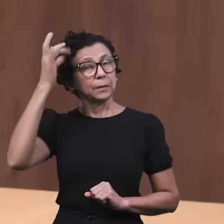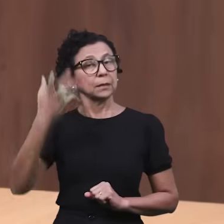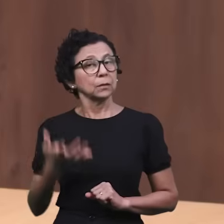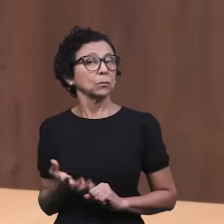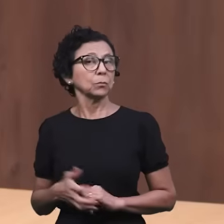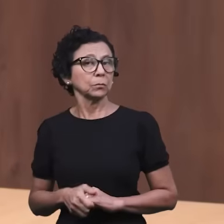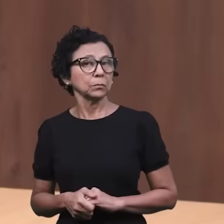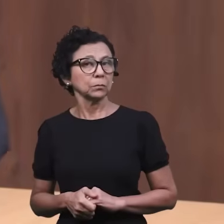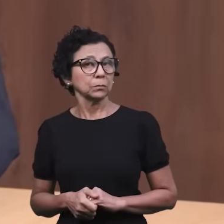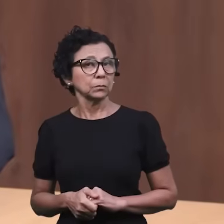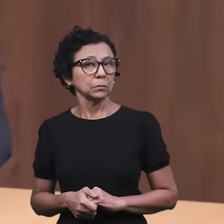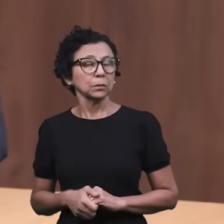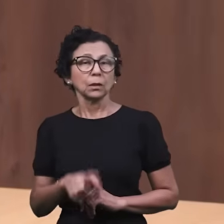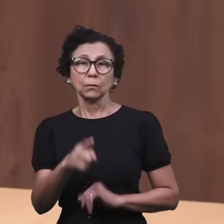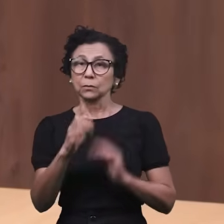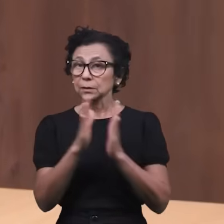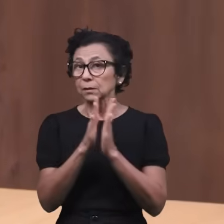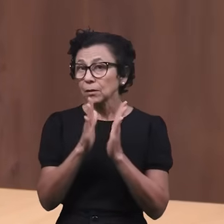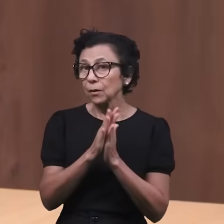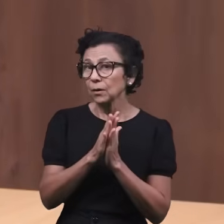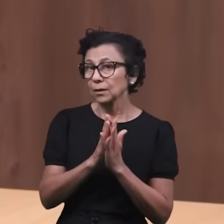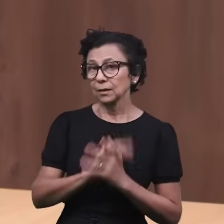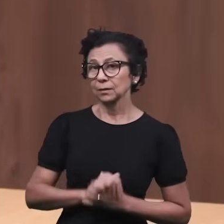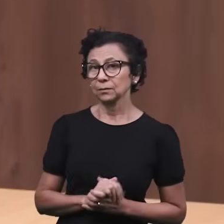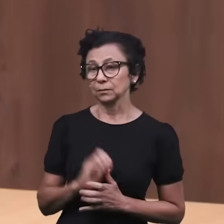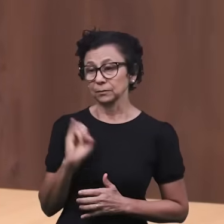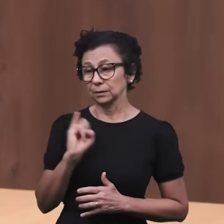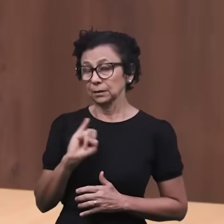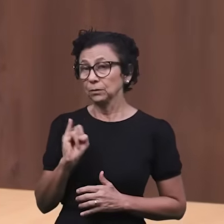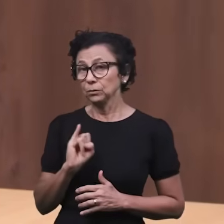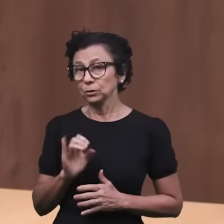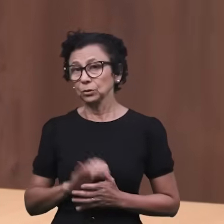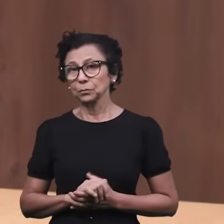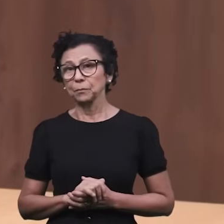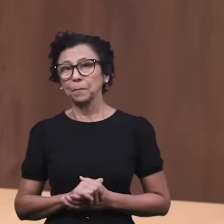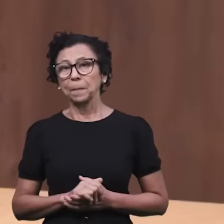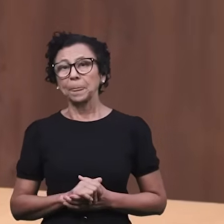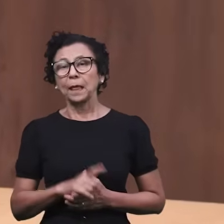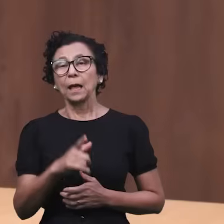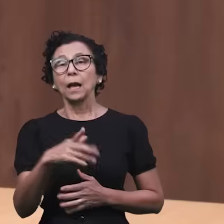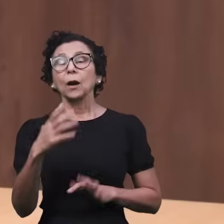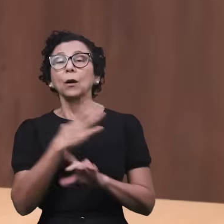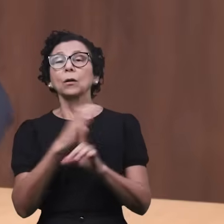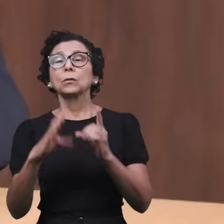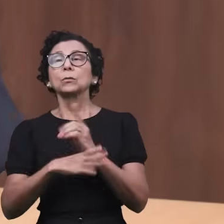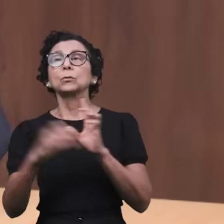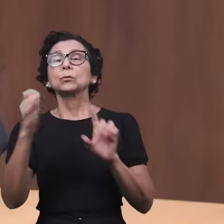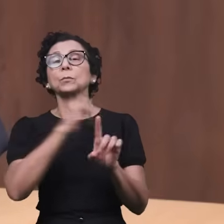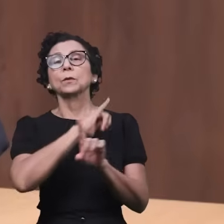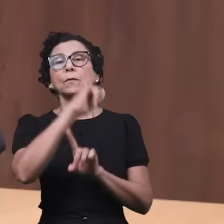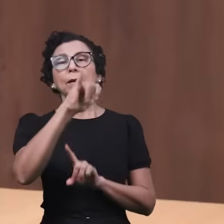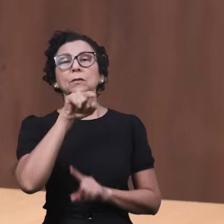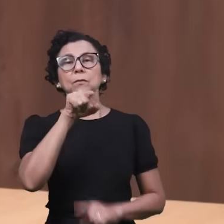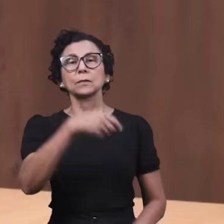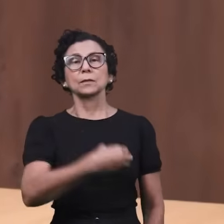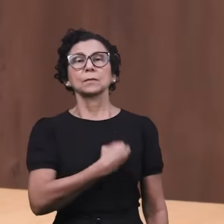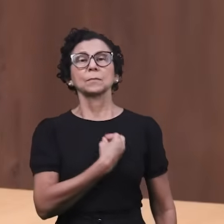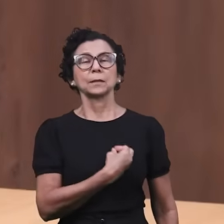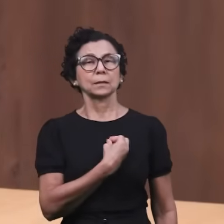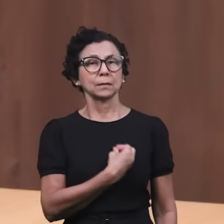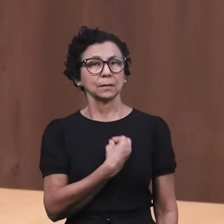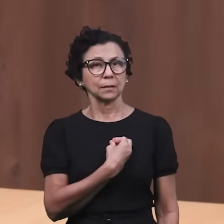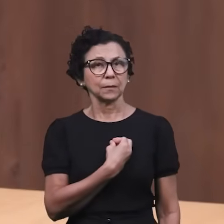você é útil no corpo. Então, quando você participa do culto profético, quando você participa da ação da igreja, entendeu?